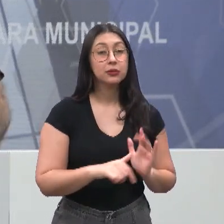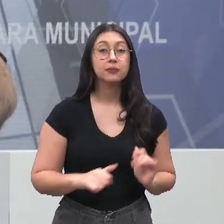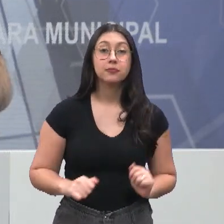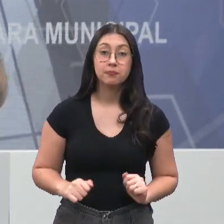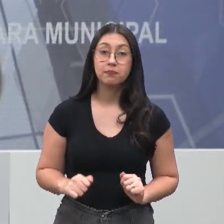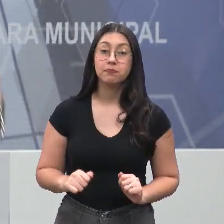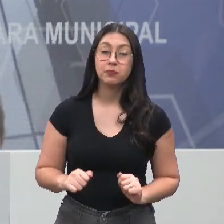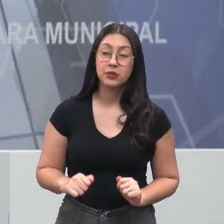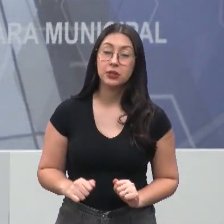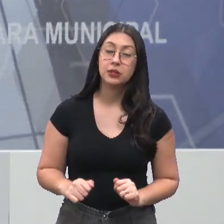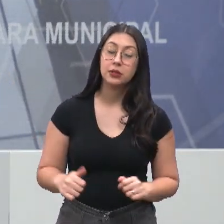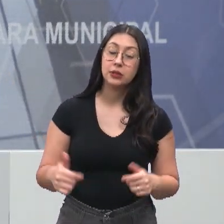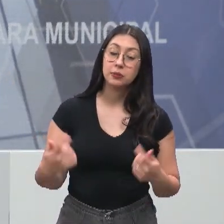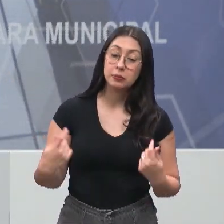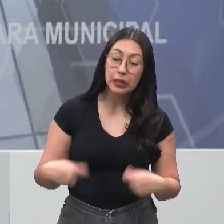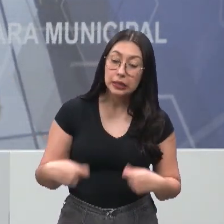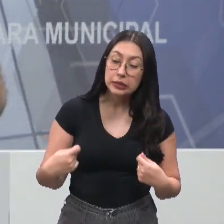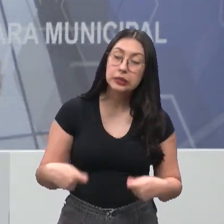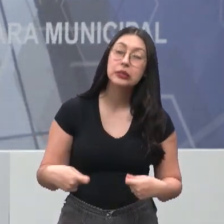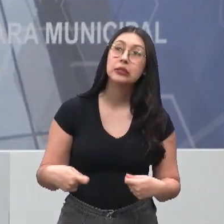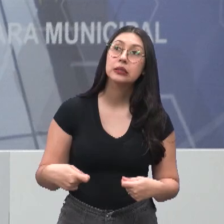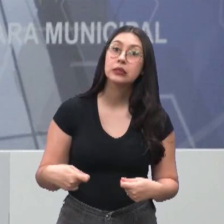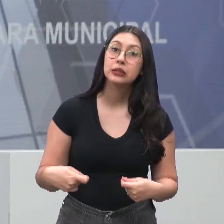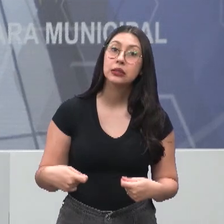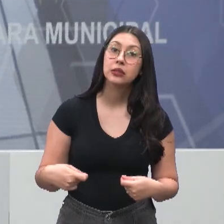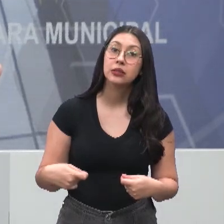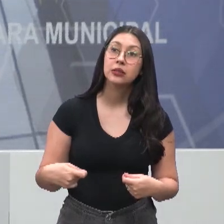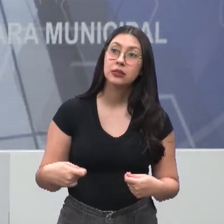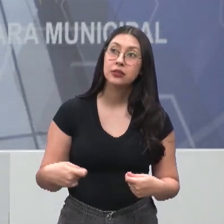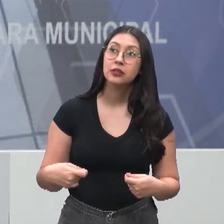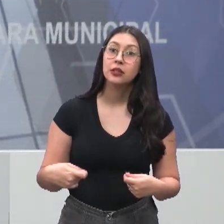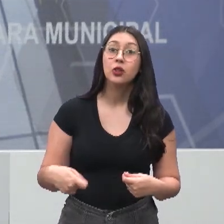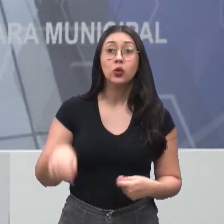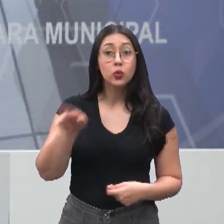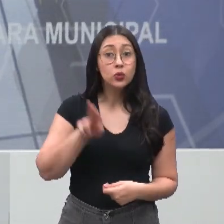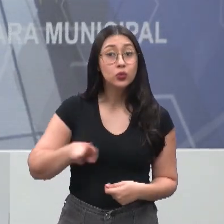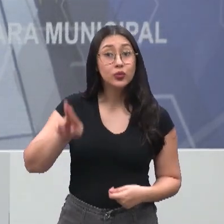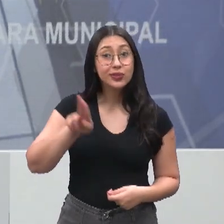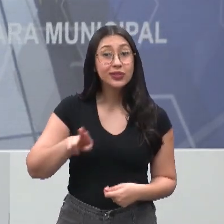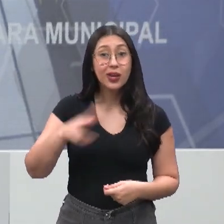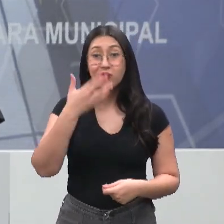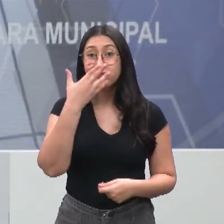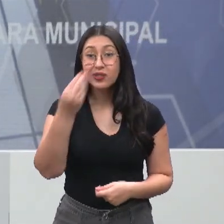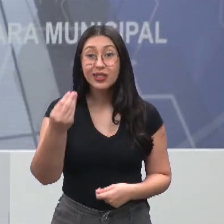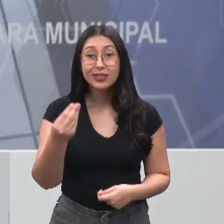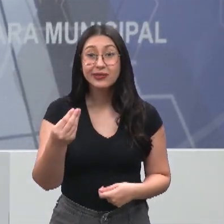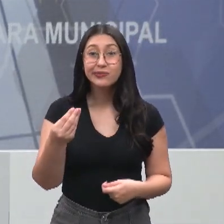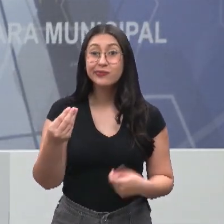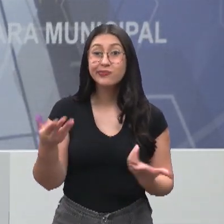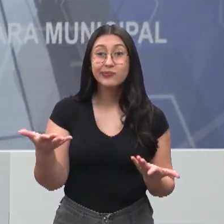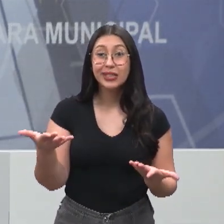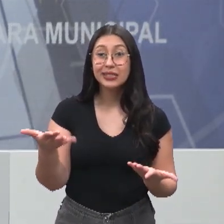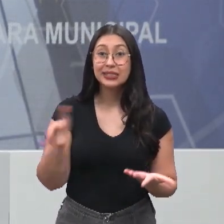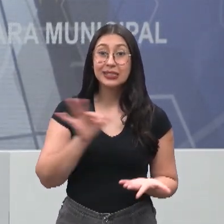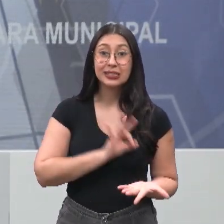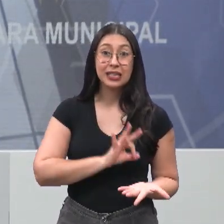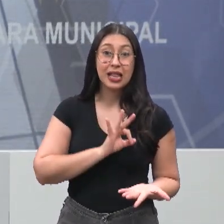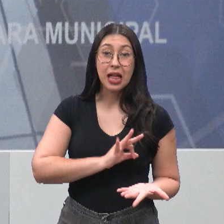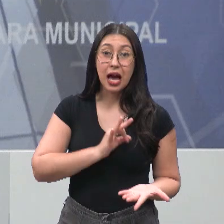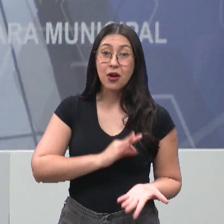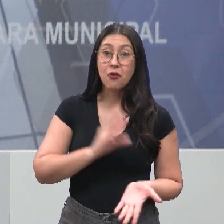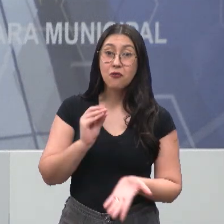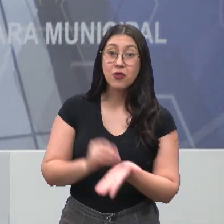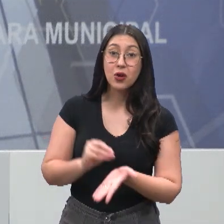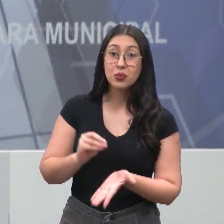Eles tendo lá o seu direito de ir e vir por conta da pandemia, não tinha como levar o sustento para sua casa por conta de não